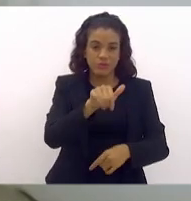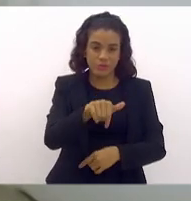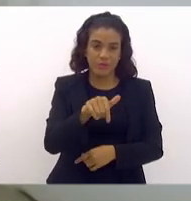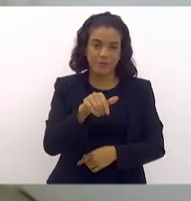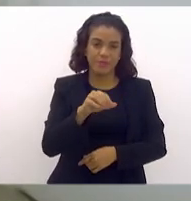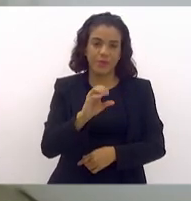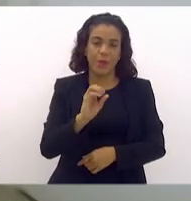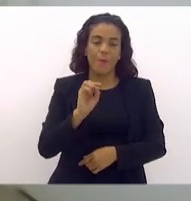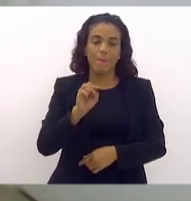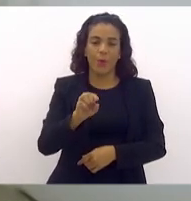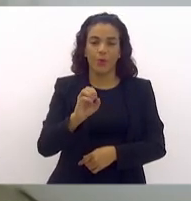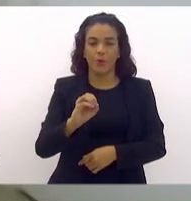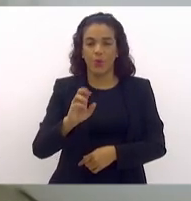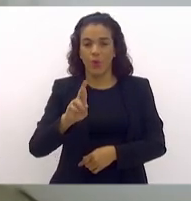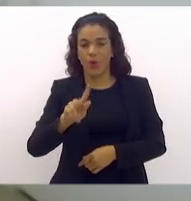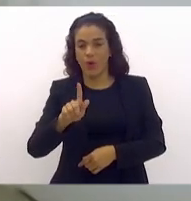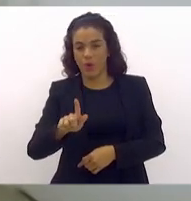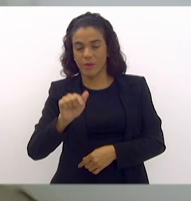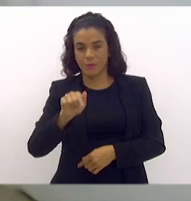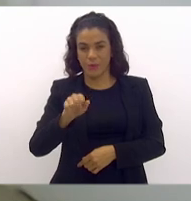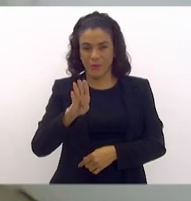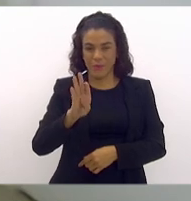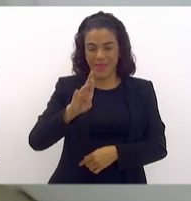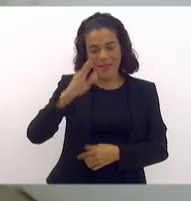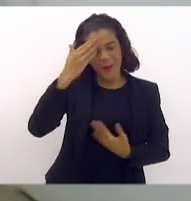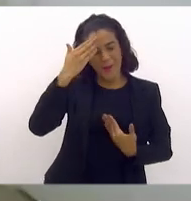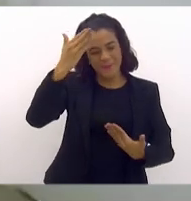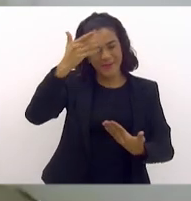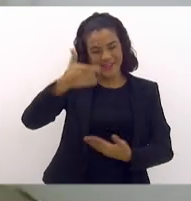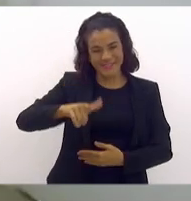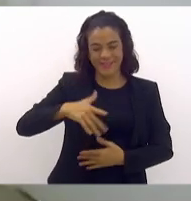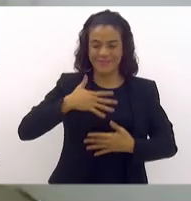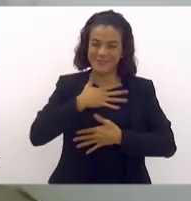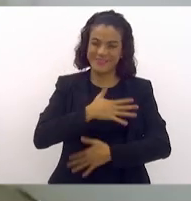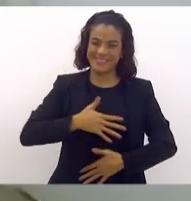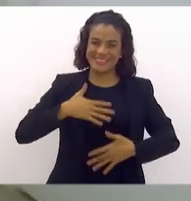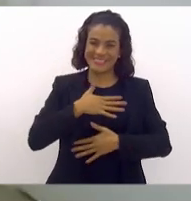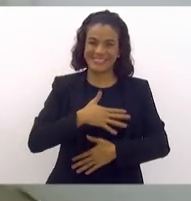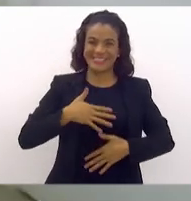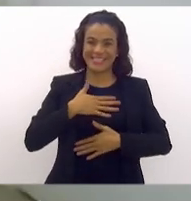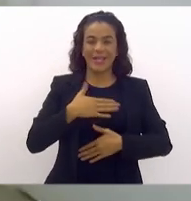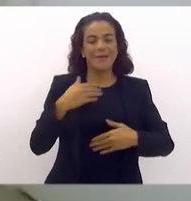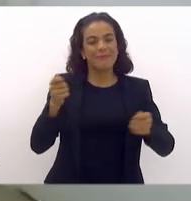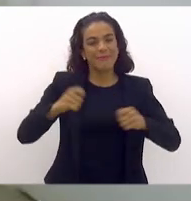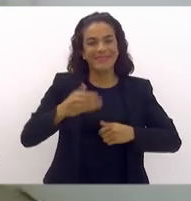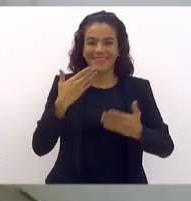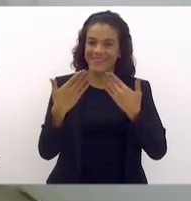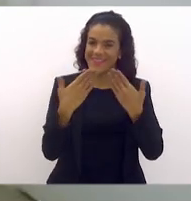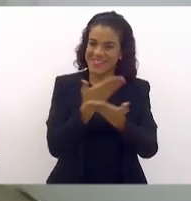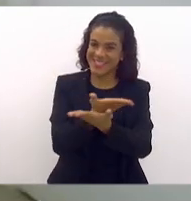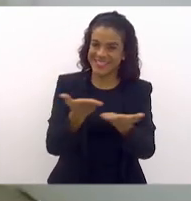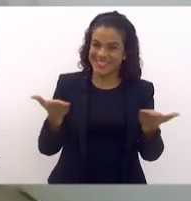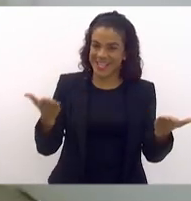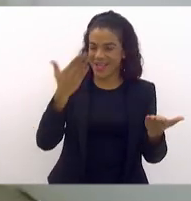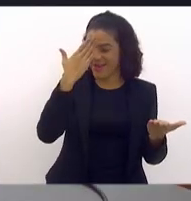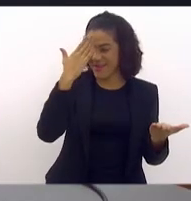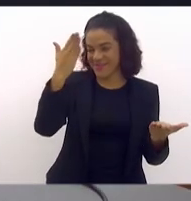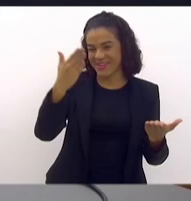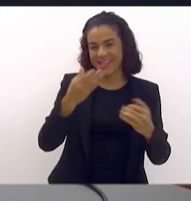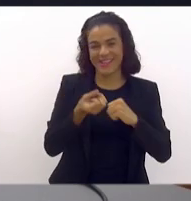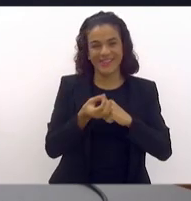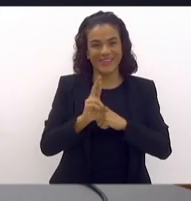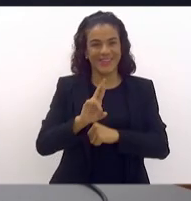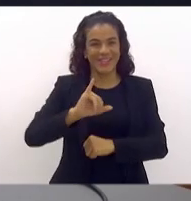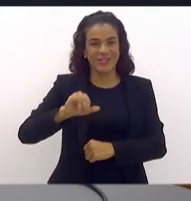canaldeajuda.org.br. Muito obrigada mais uma vez, e foi uma satisfação poder conversar com vocês. Obrigada, doutora